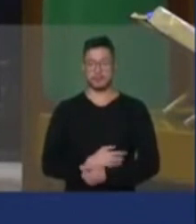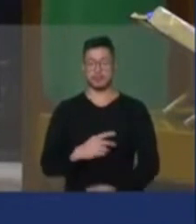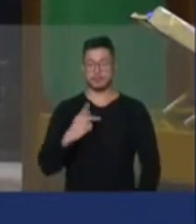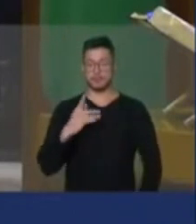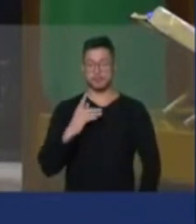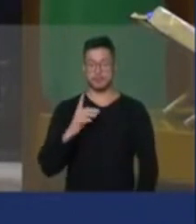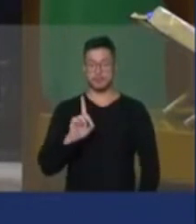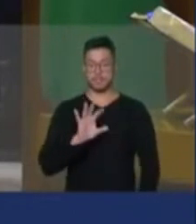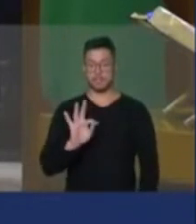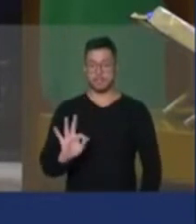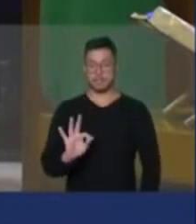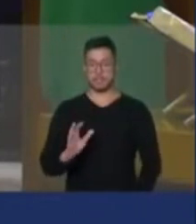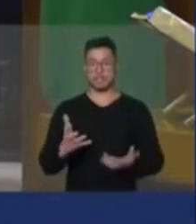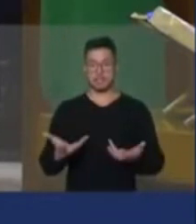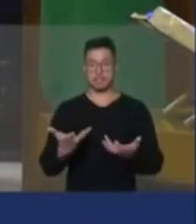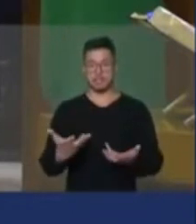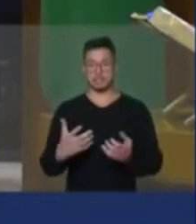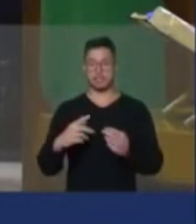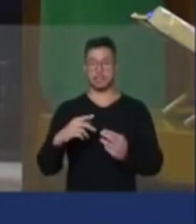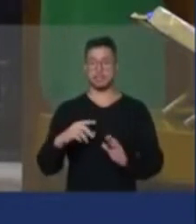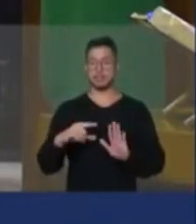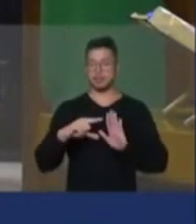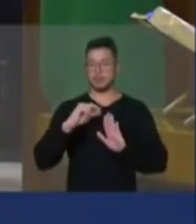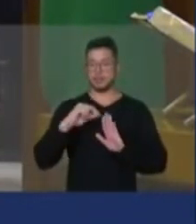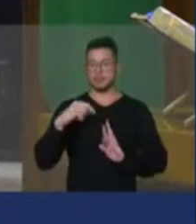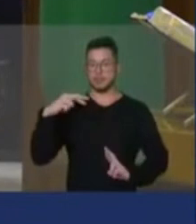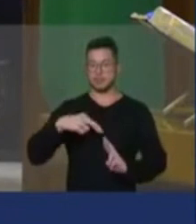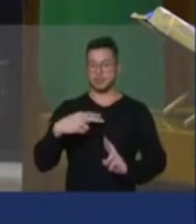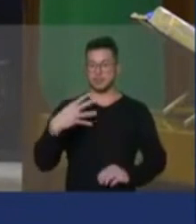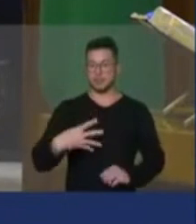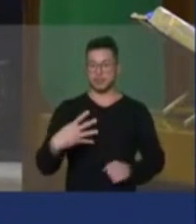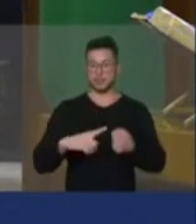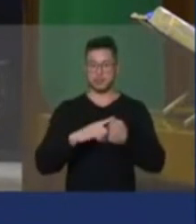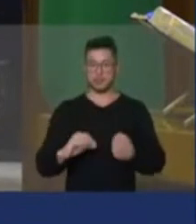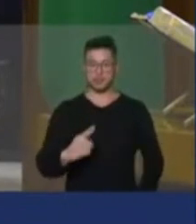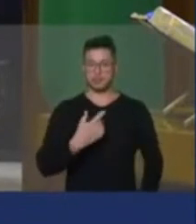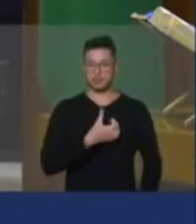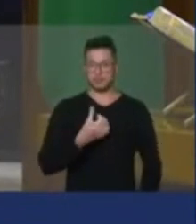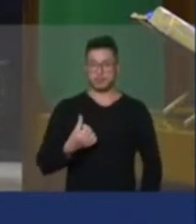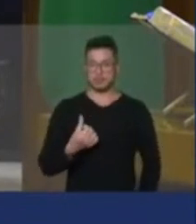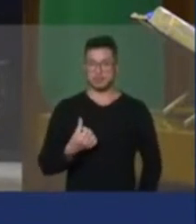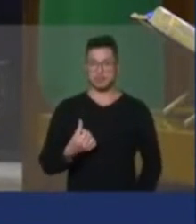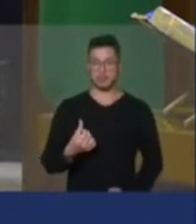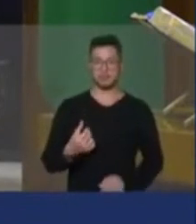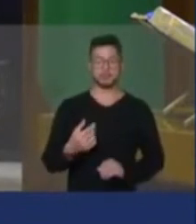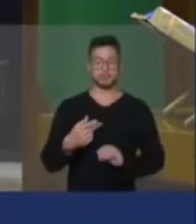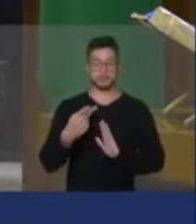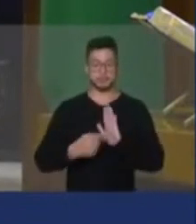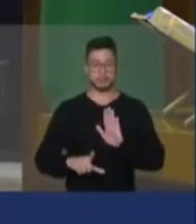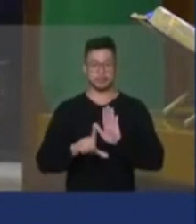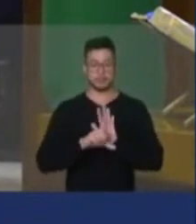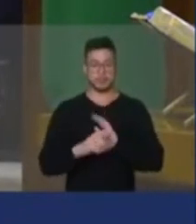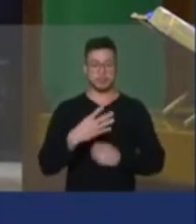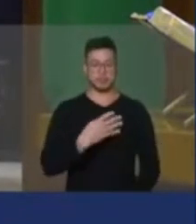com a questão ambiental. Quando o governo Lula assume, a máquina, basicamente, para voltar a fazer o